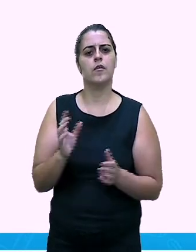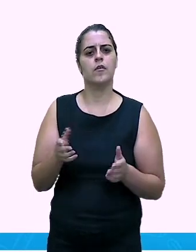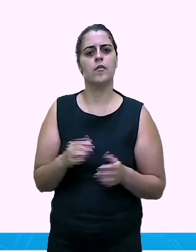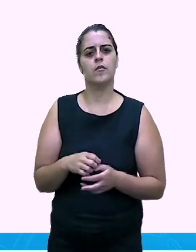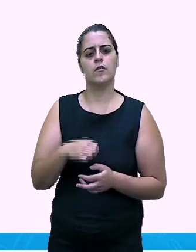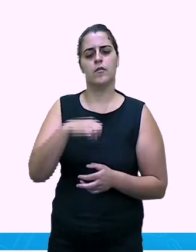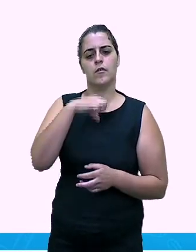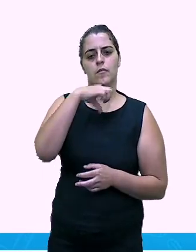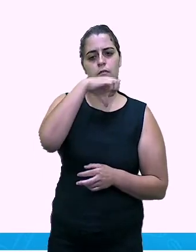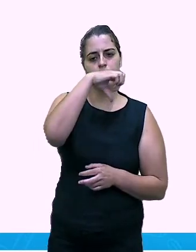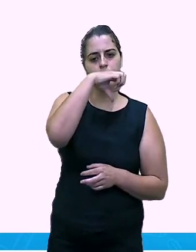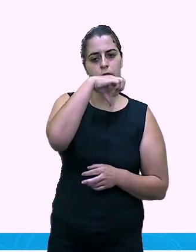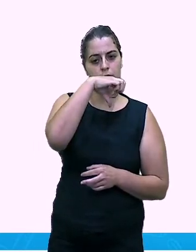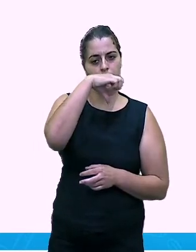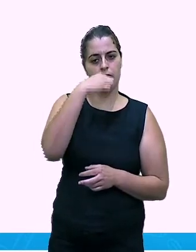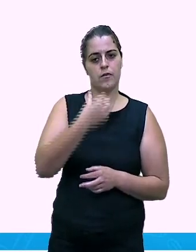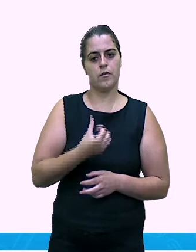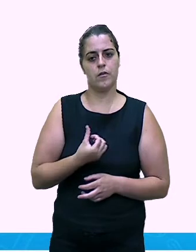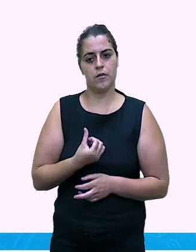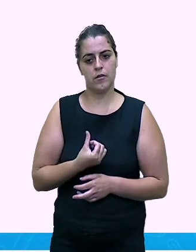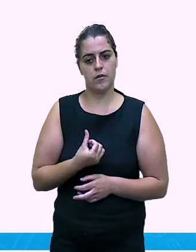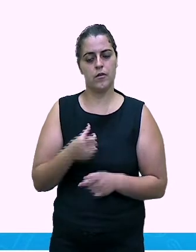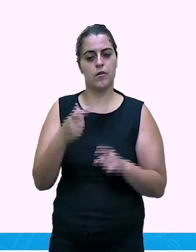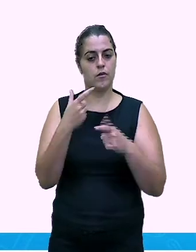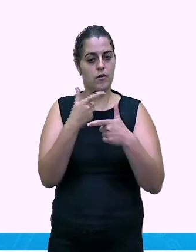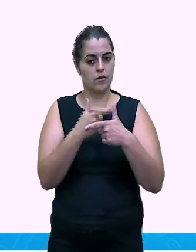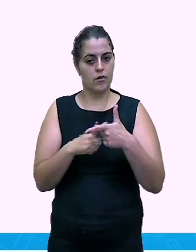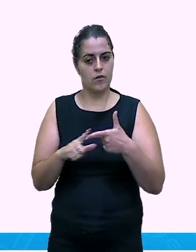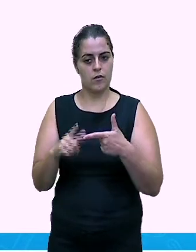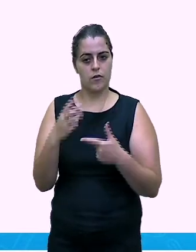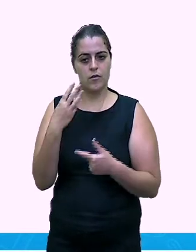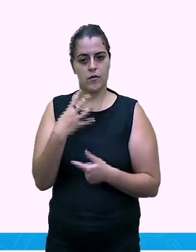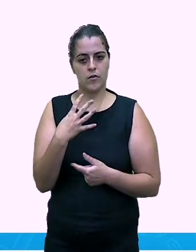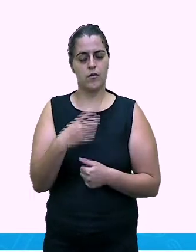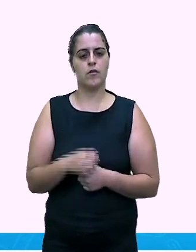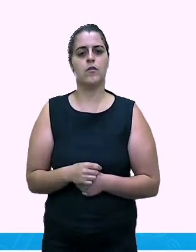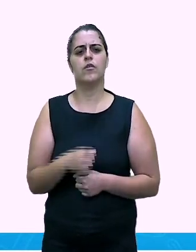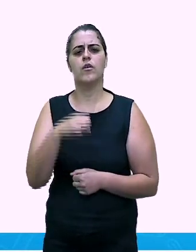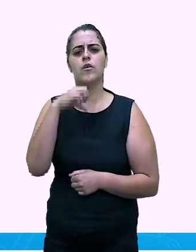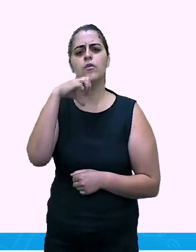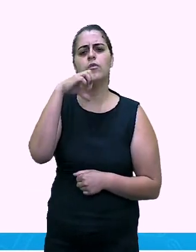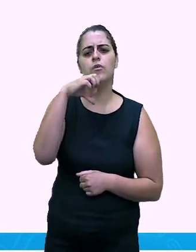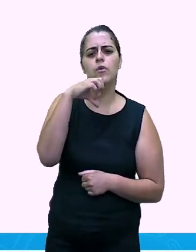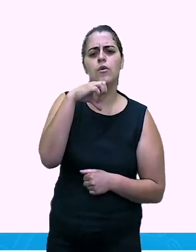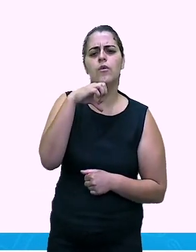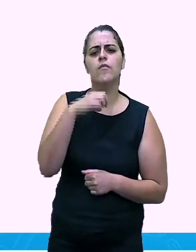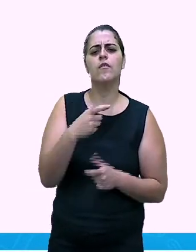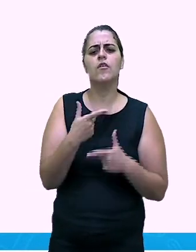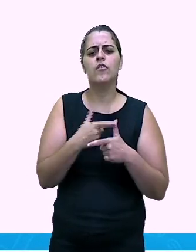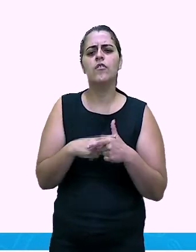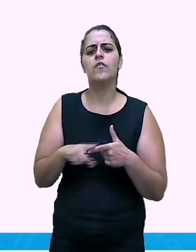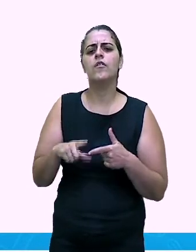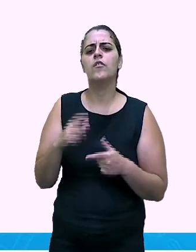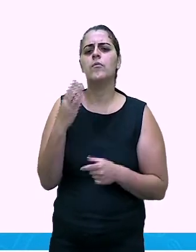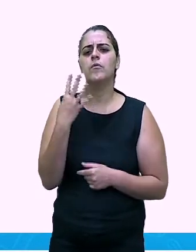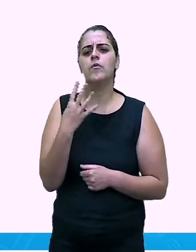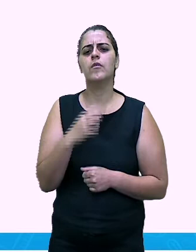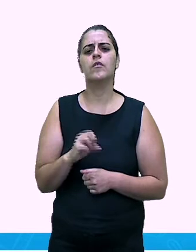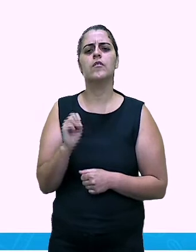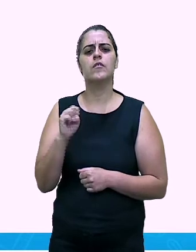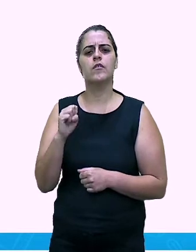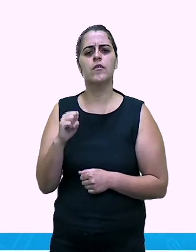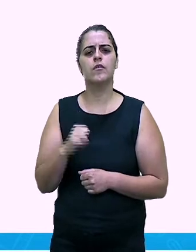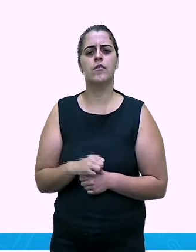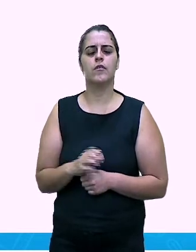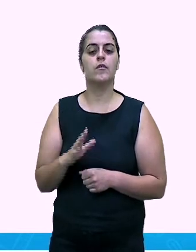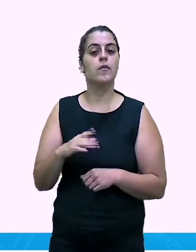96 dividido por 4. A primeira pergunta é se 9 é divisível por 4. Sim, porque é um